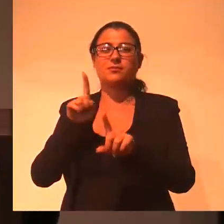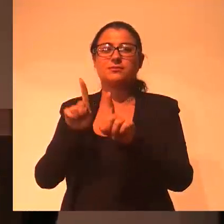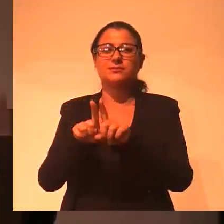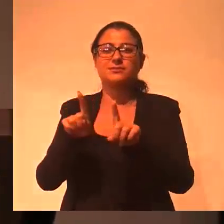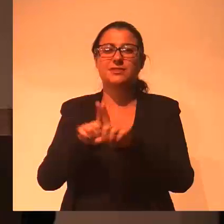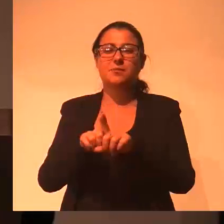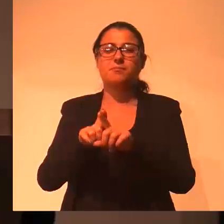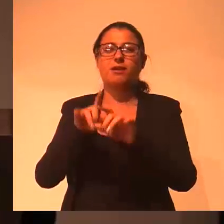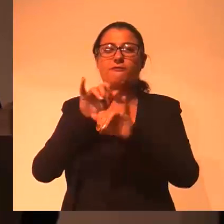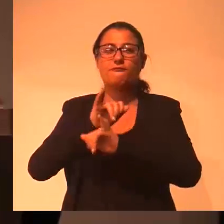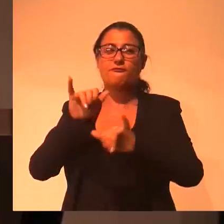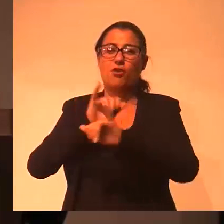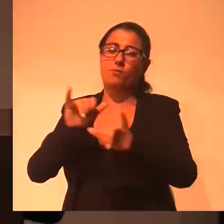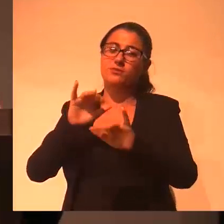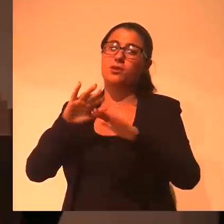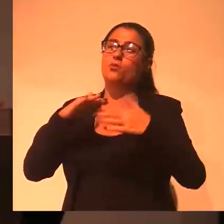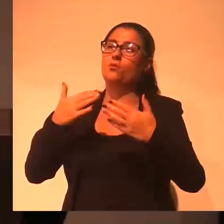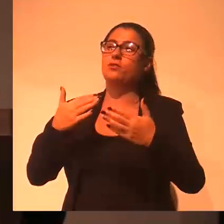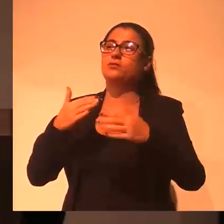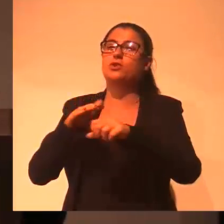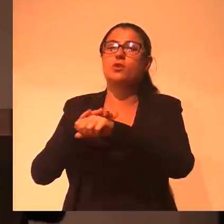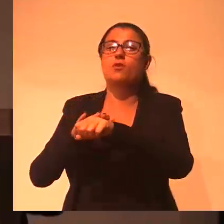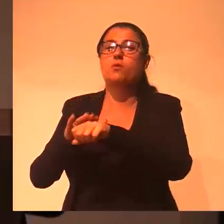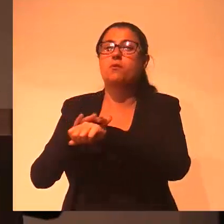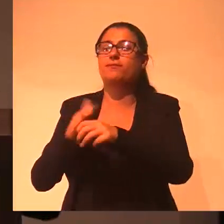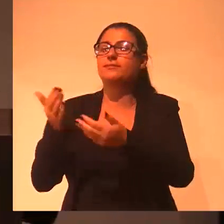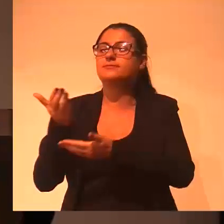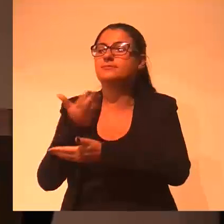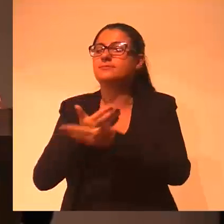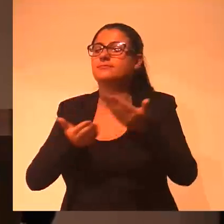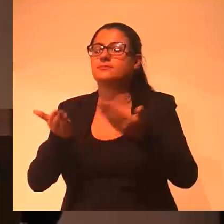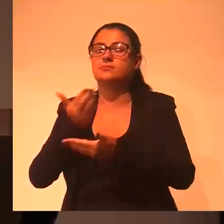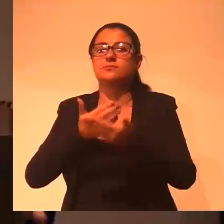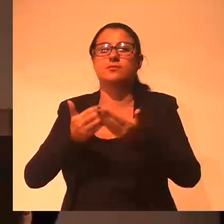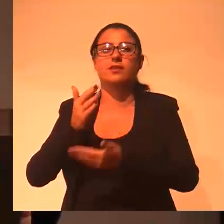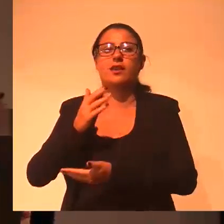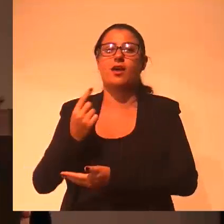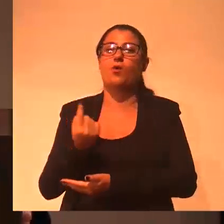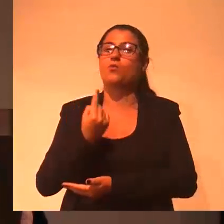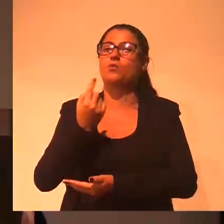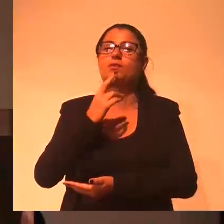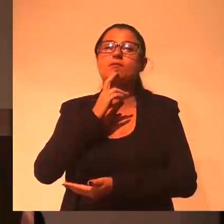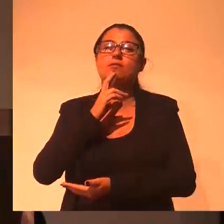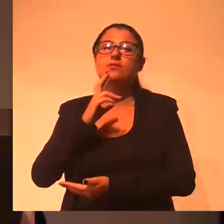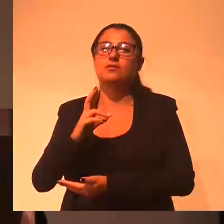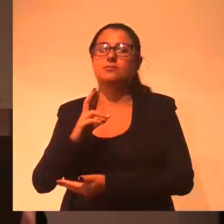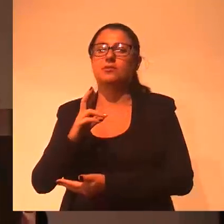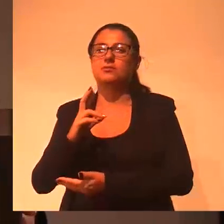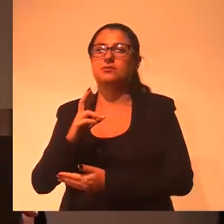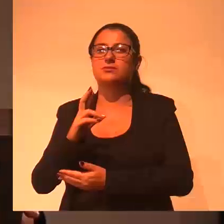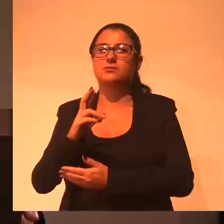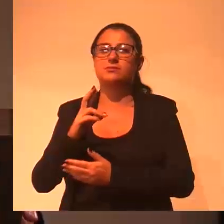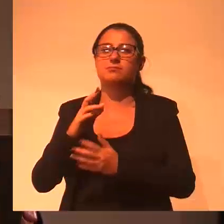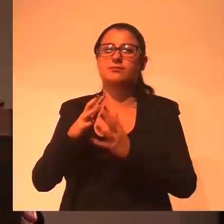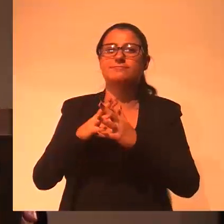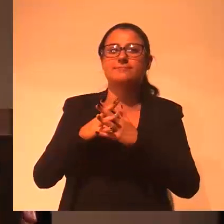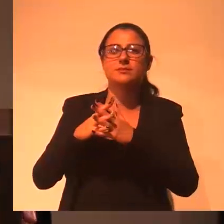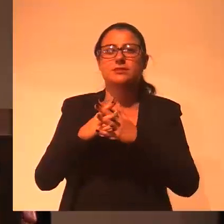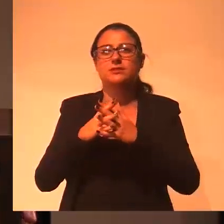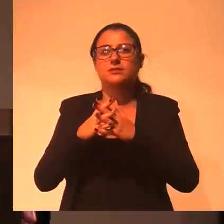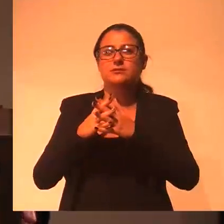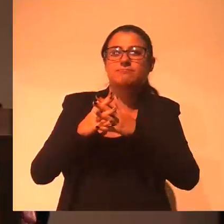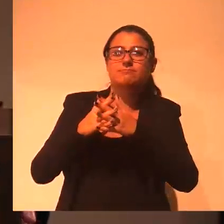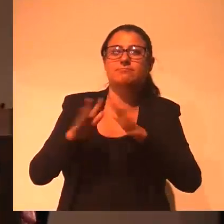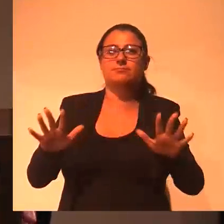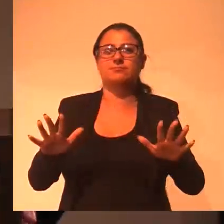tiver o diálogo vai ser a única resposta para o desentendimento. É um desafio para cada um de nós,